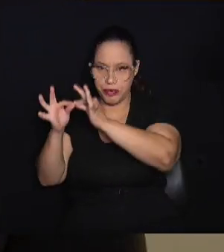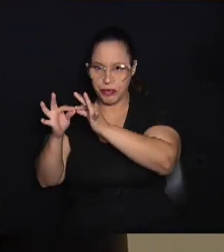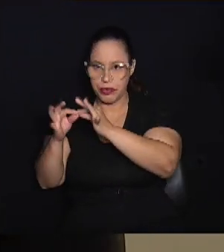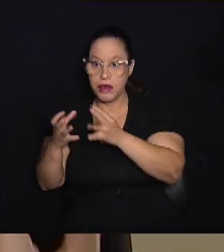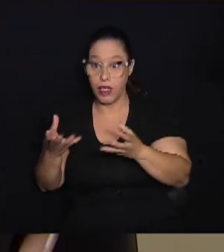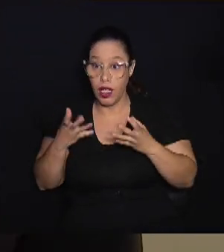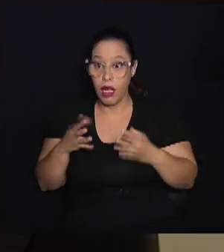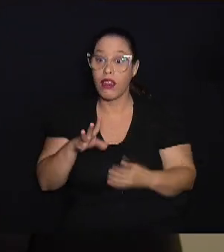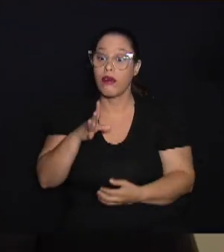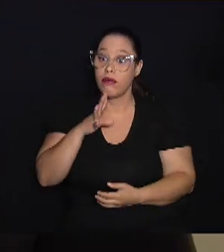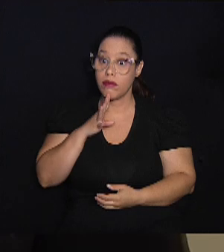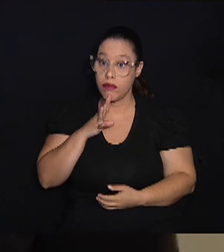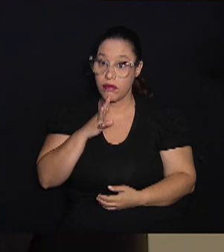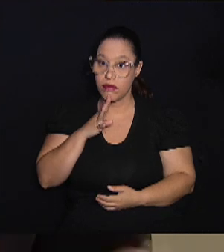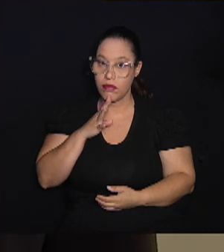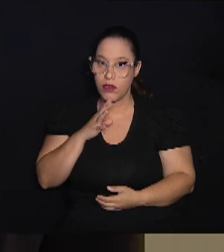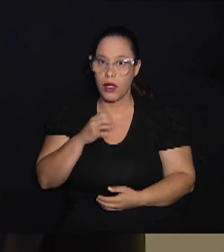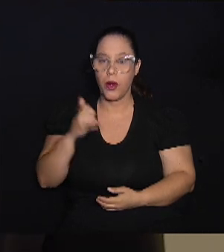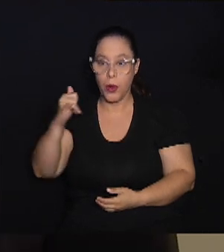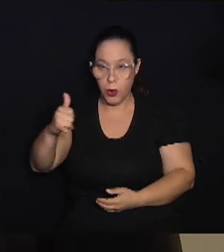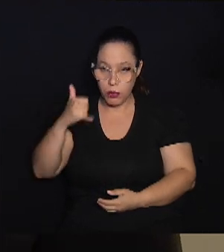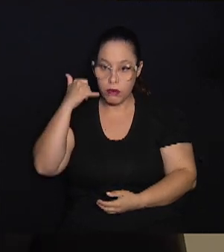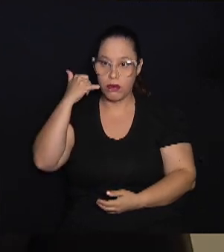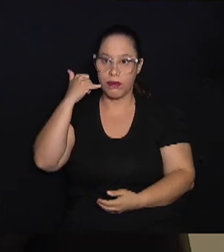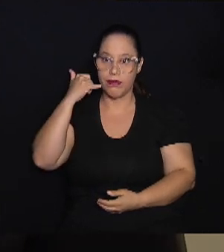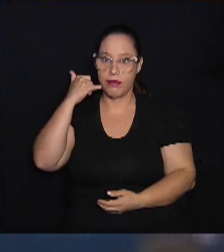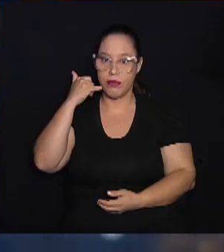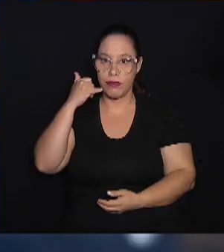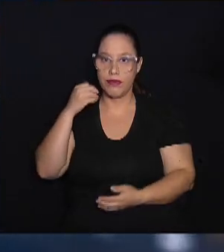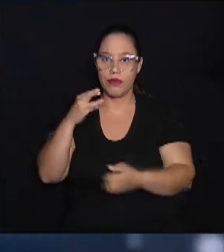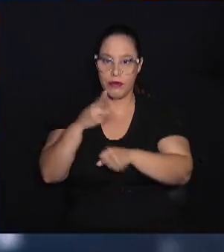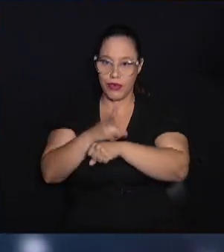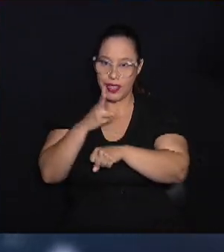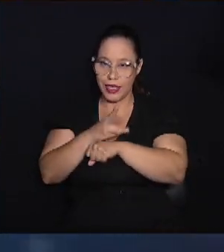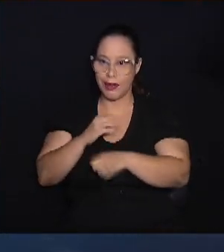de informação, pode entrar em contato com a gente ou via telefone ou via WhatsApp.